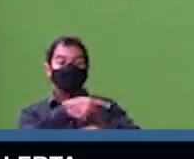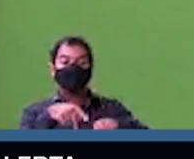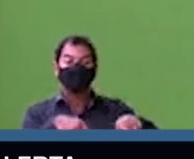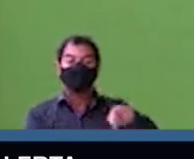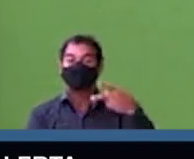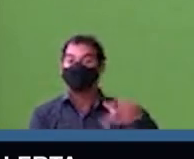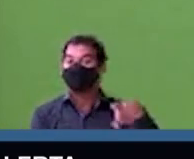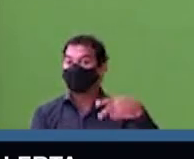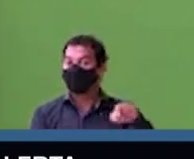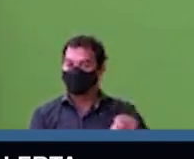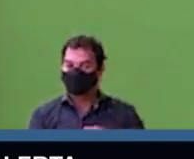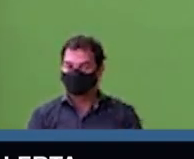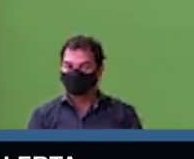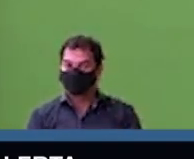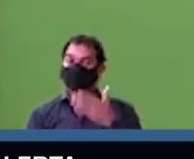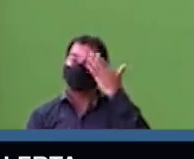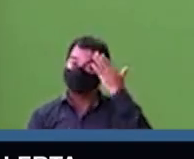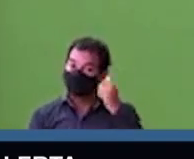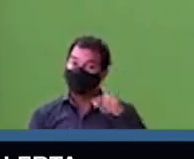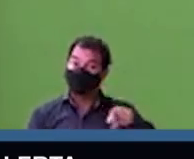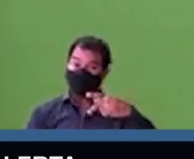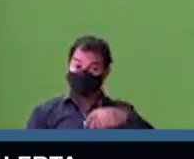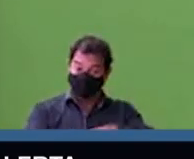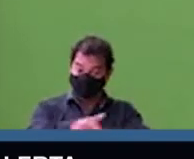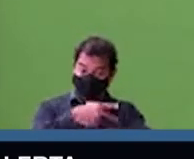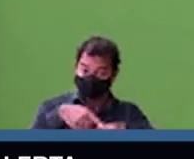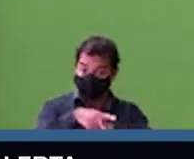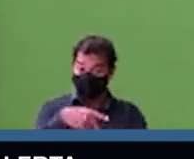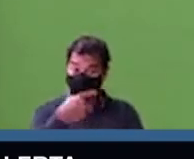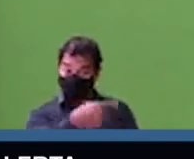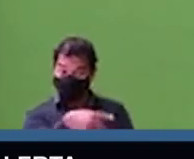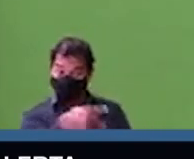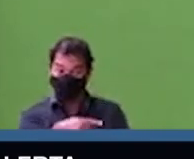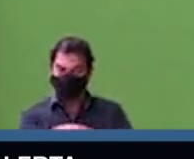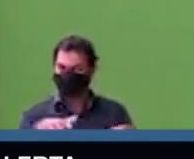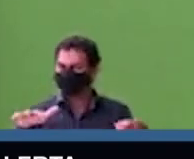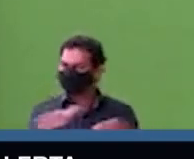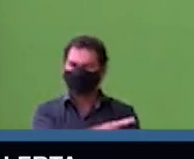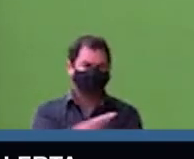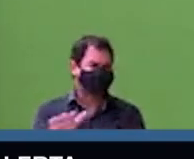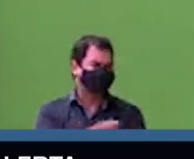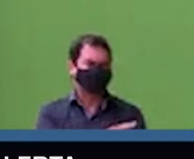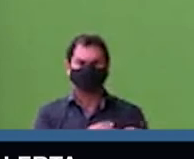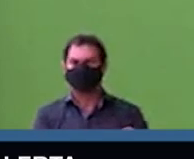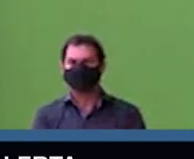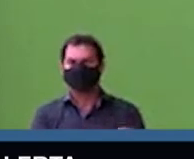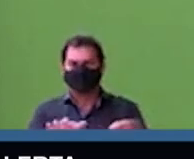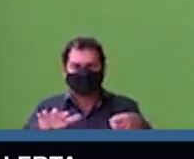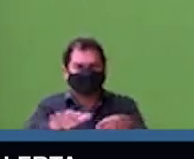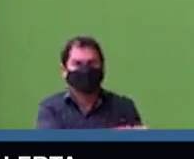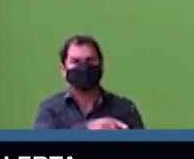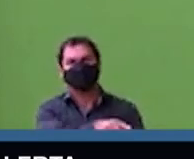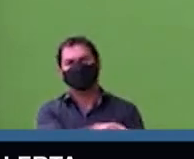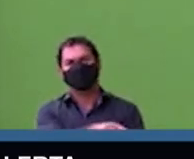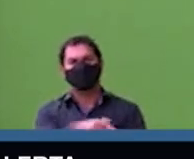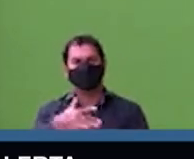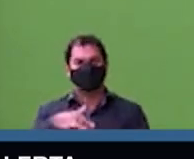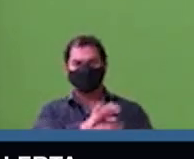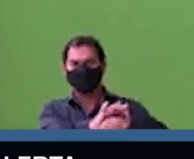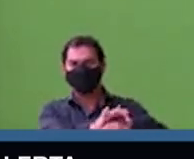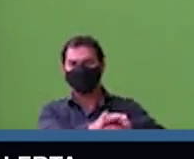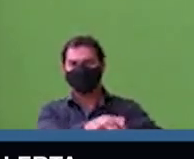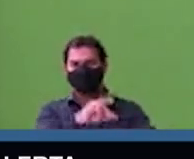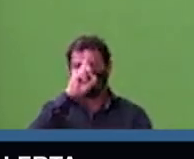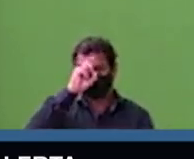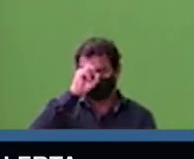Paraguai está com uma superlotação no sistema de saúde e também com